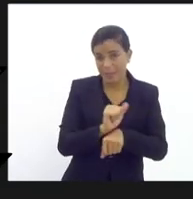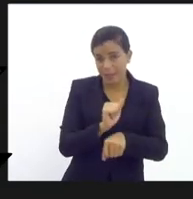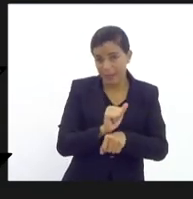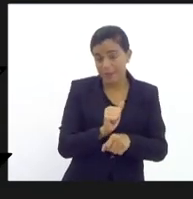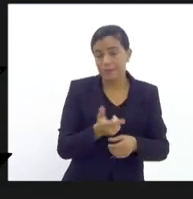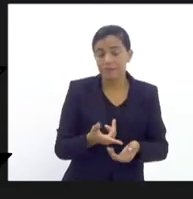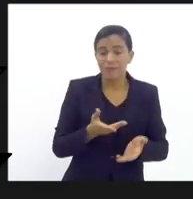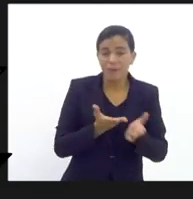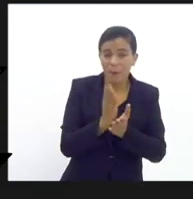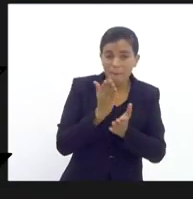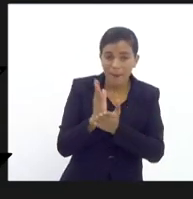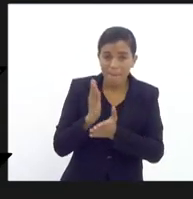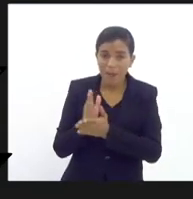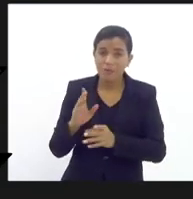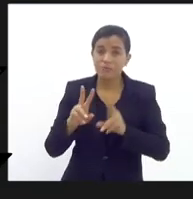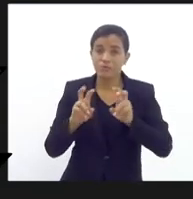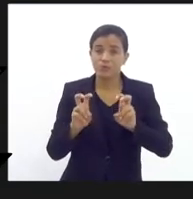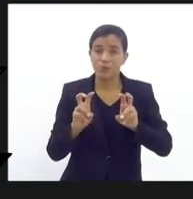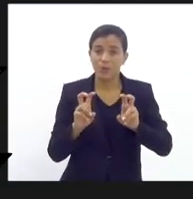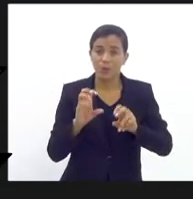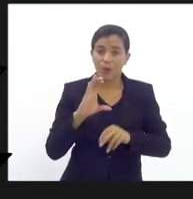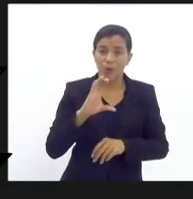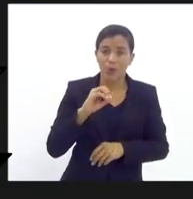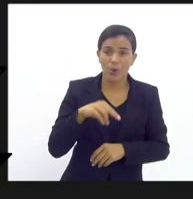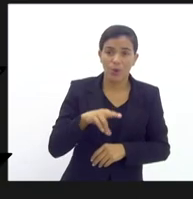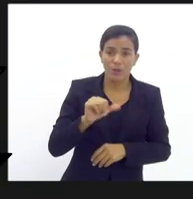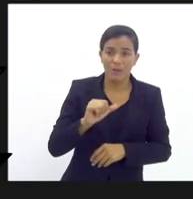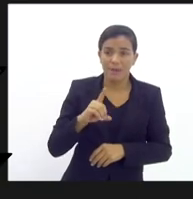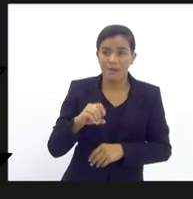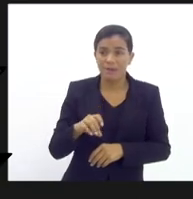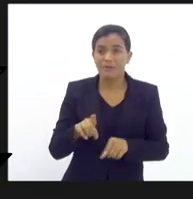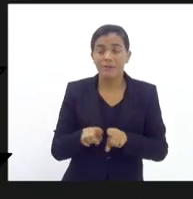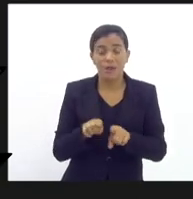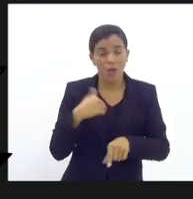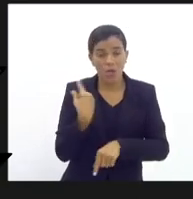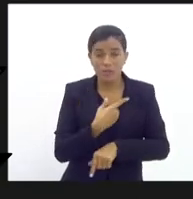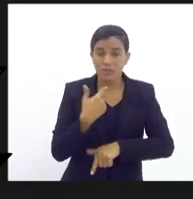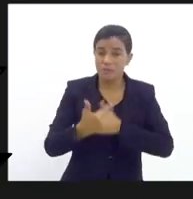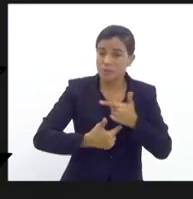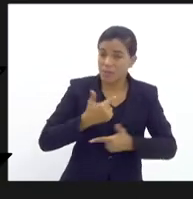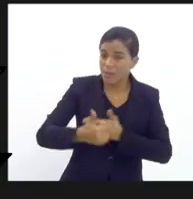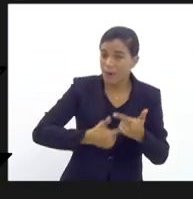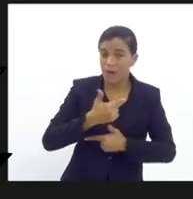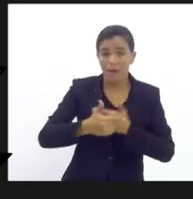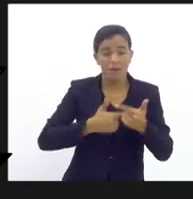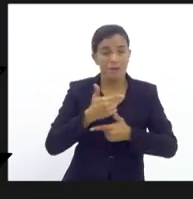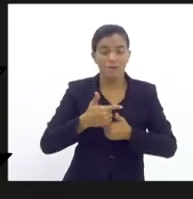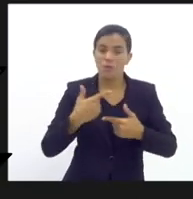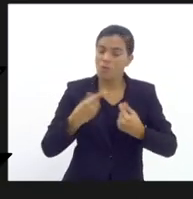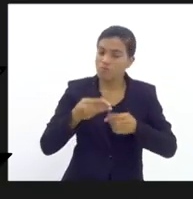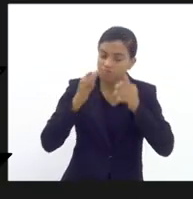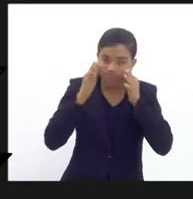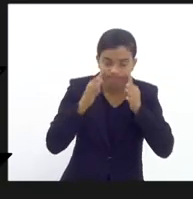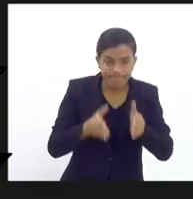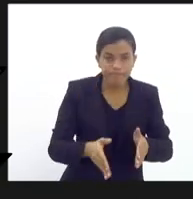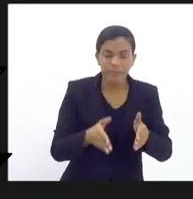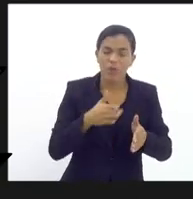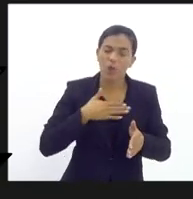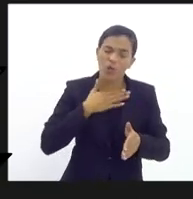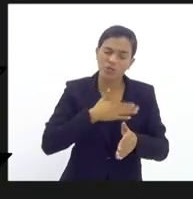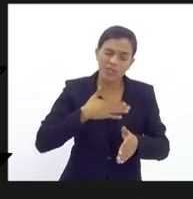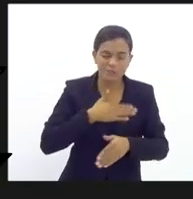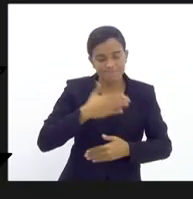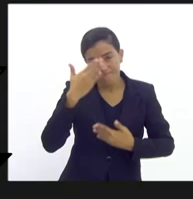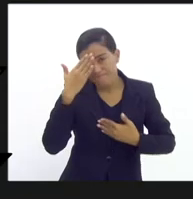eu só queria destacar algumas coisas que eu acho que isso é importante né estamos trabalhando assim Como assim e gostaria muito de